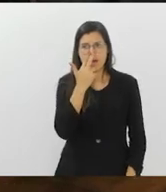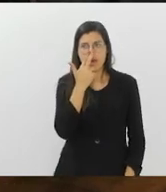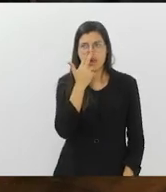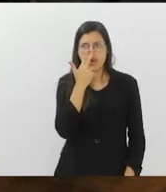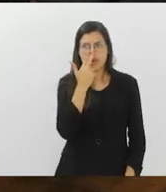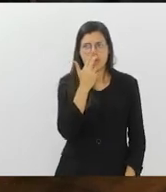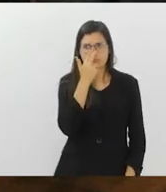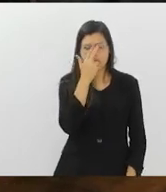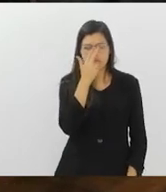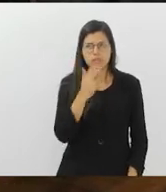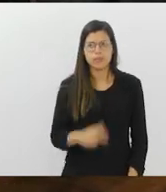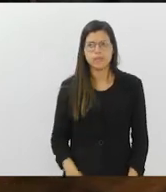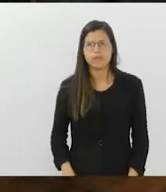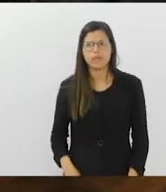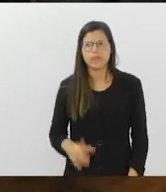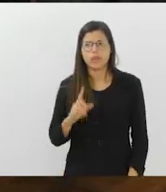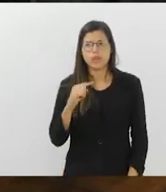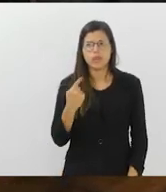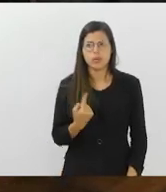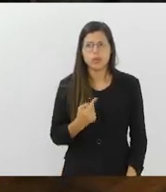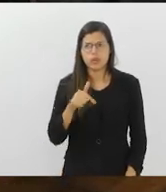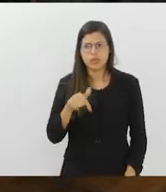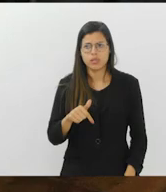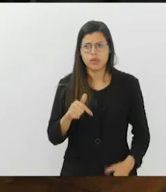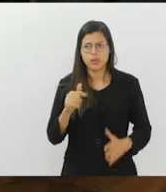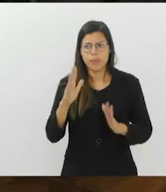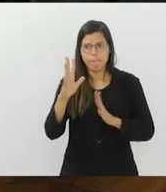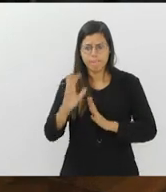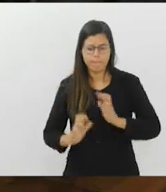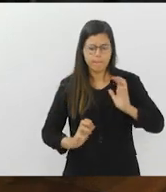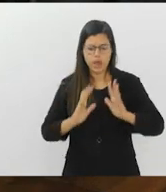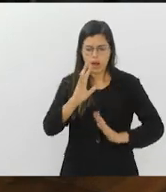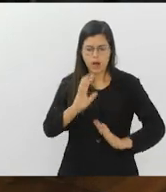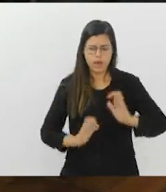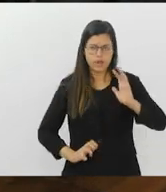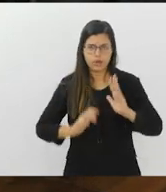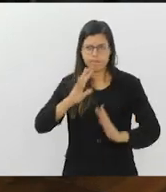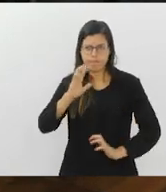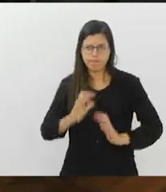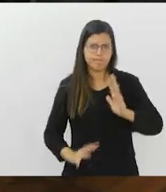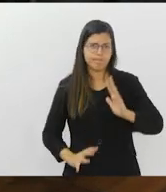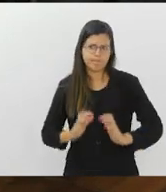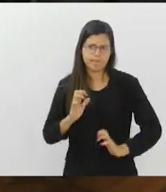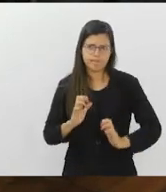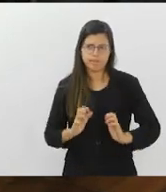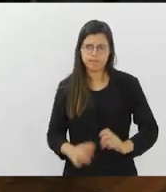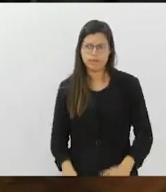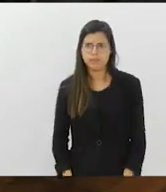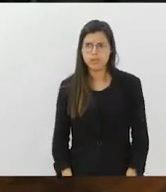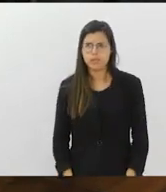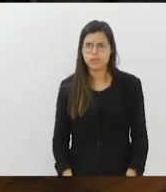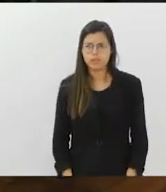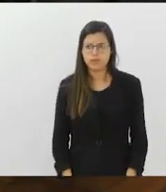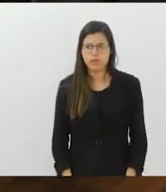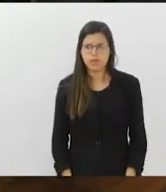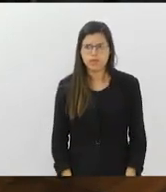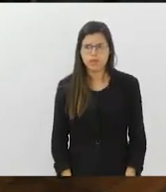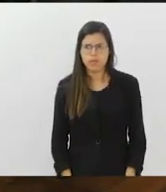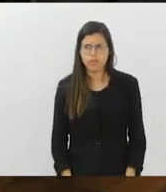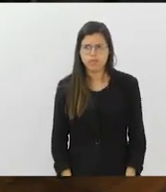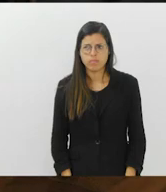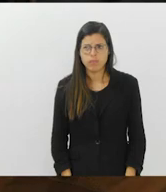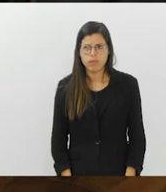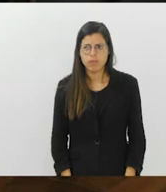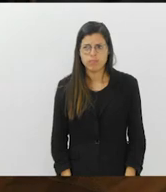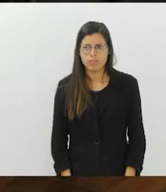está numa... A gente está aqui puxando uma corda, cada um de um lado, puxando de um lado para o outro. Para concluir, Roberto, por favor. É isso.